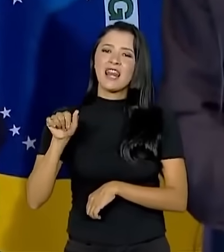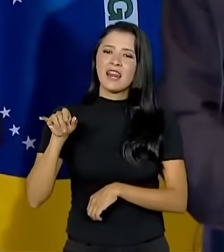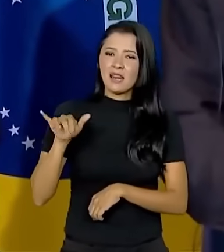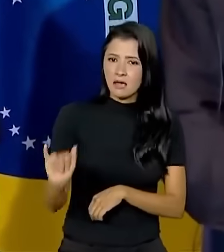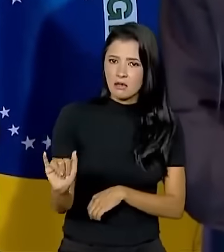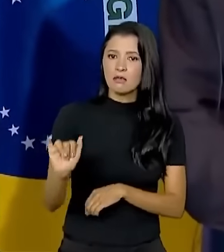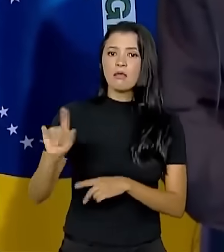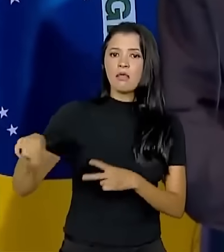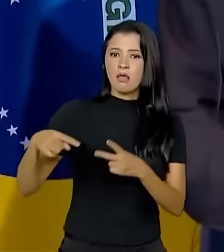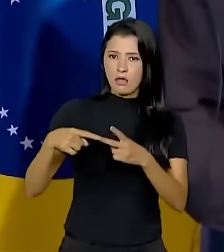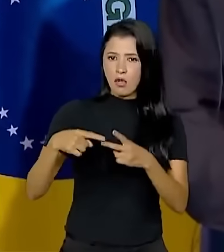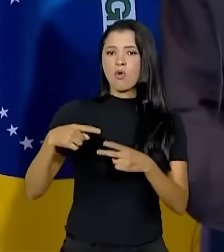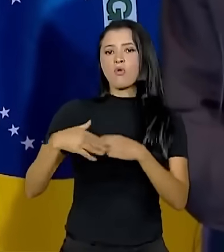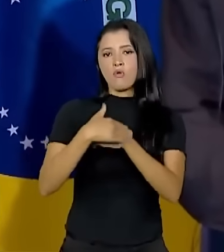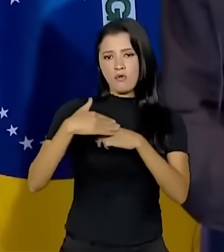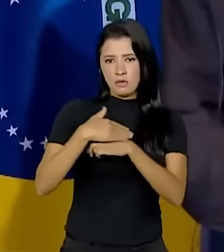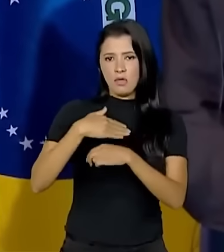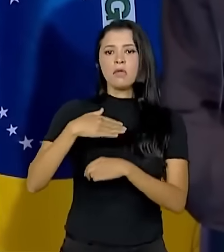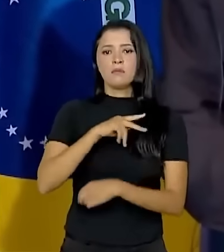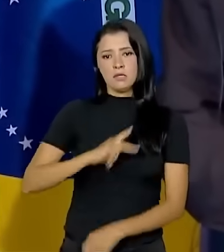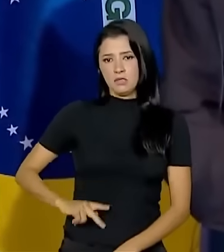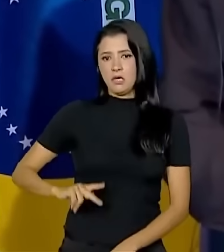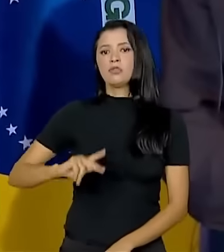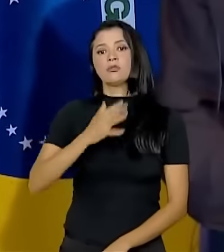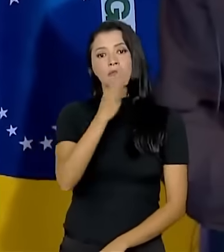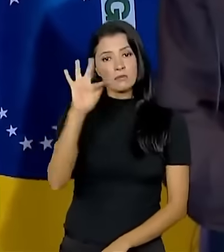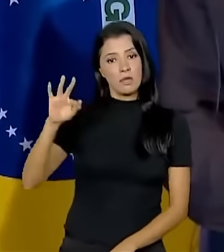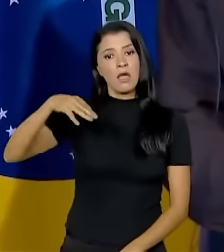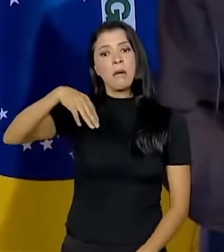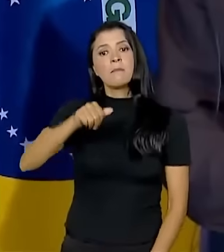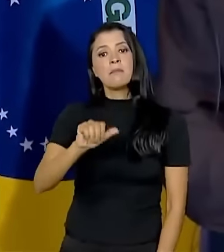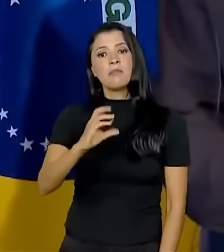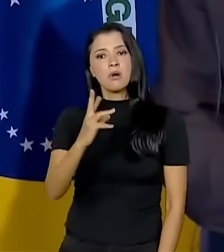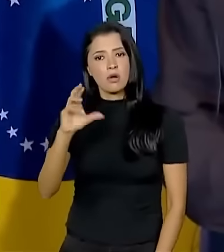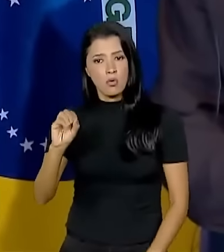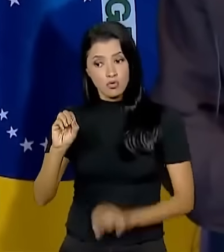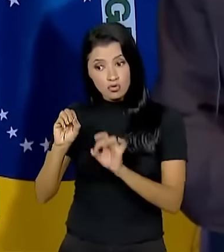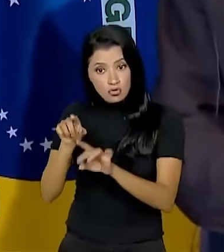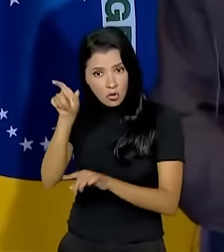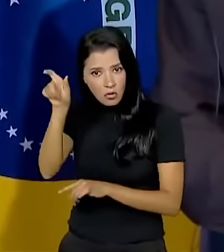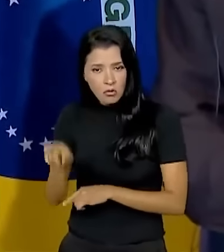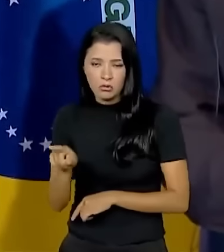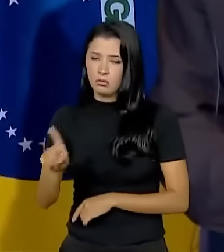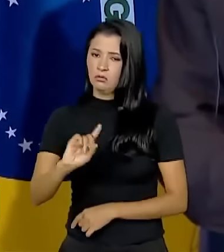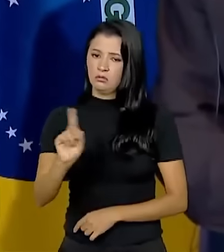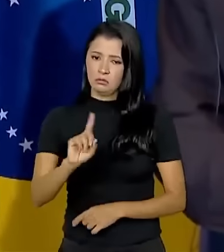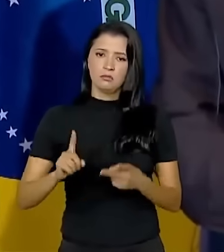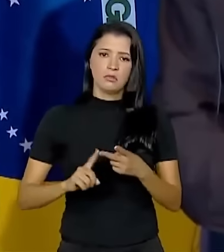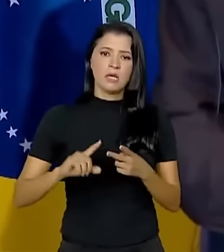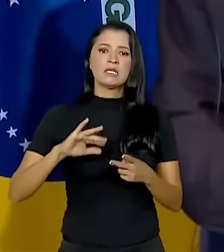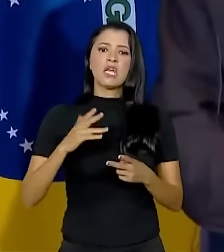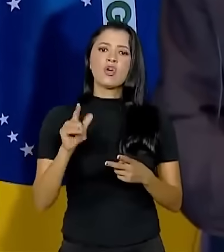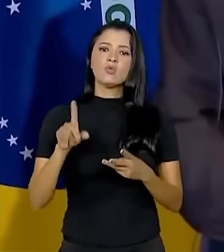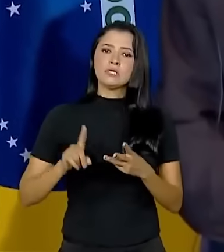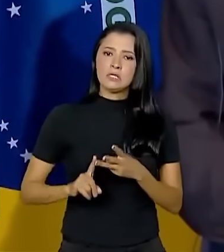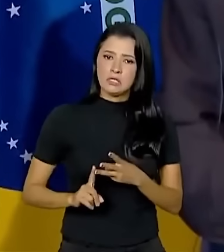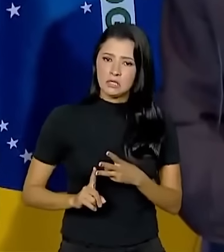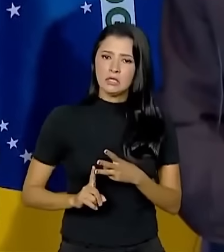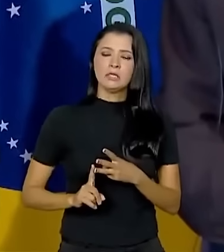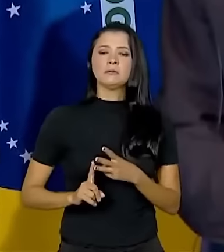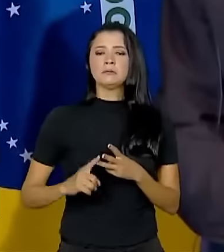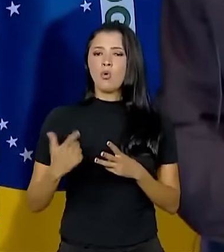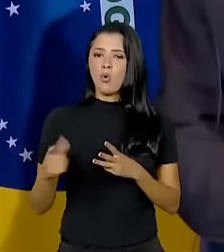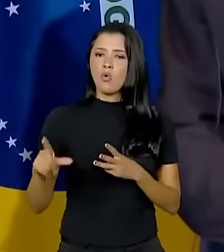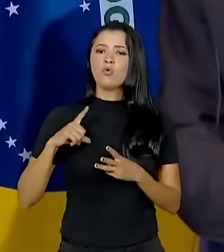eu quero só alertar que não é apenas o Macron. Foi o Macron, foi o Sarkozy,